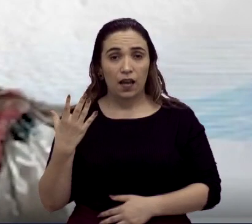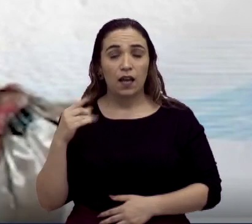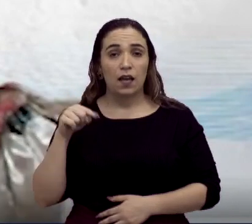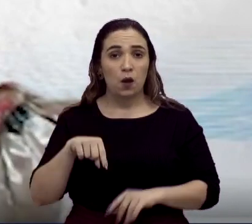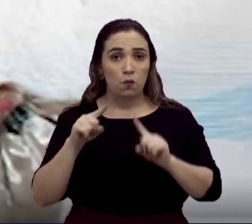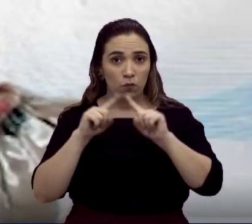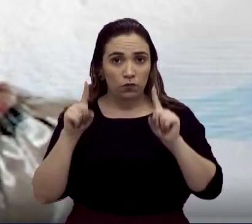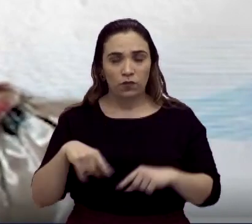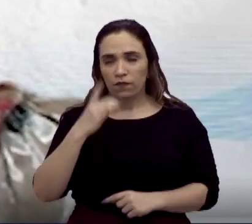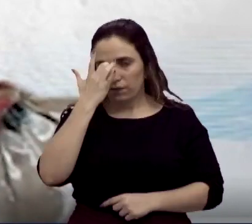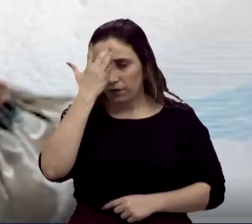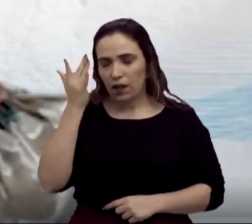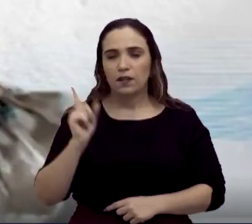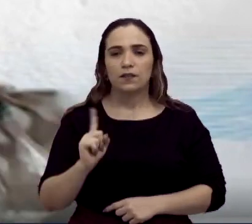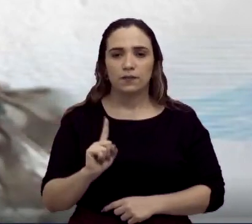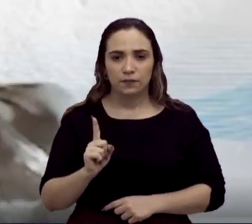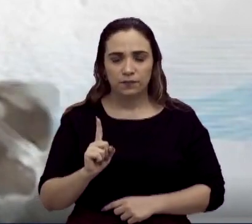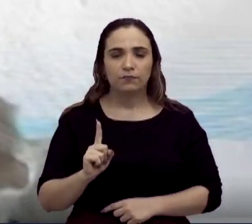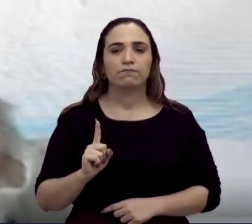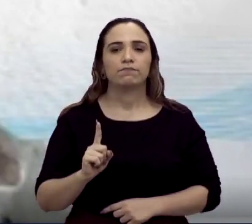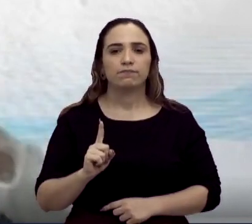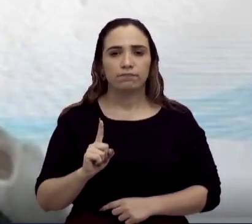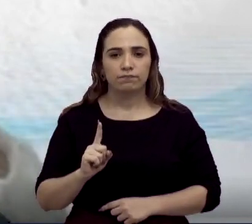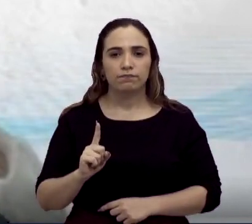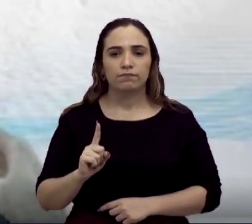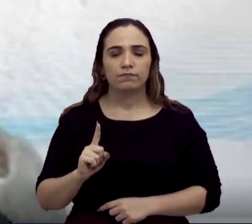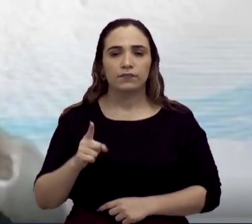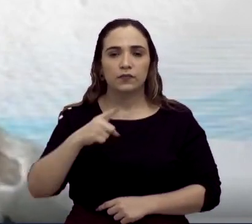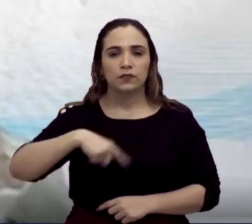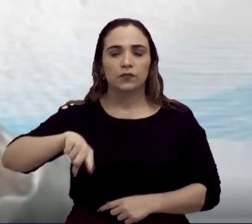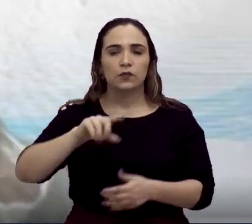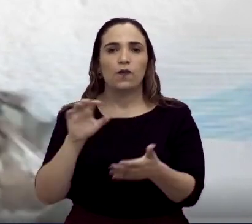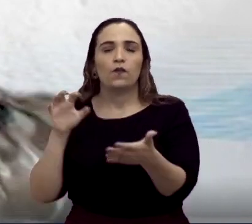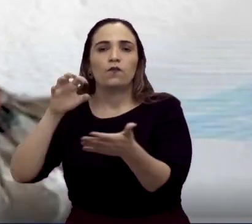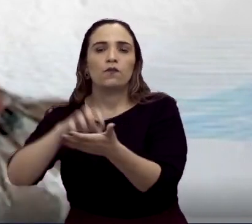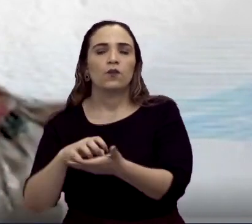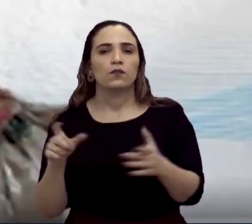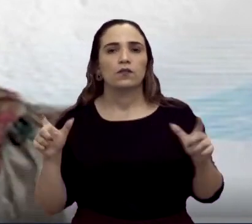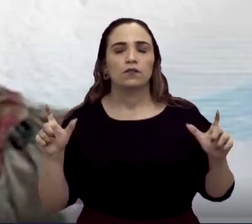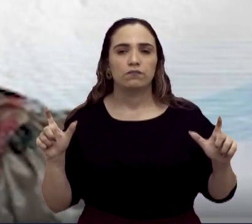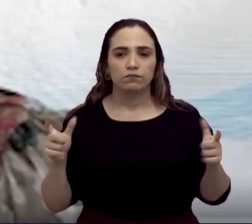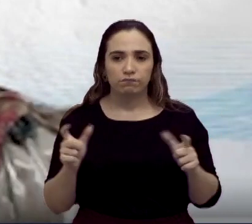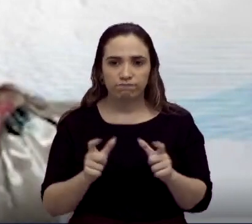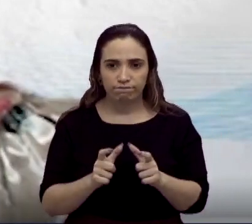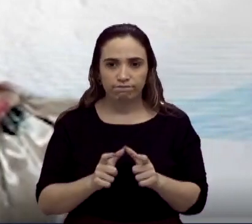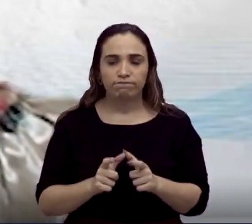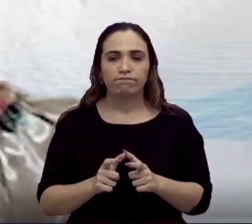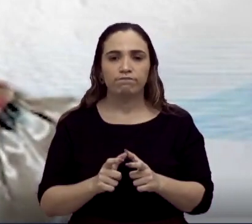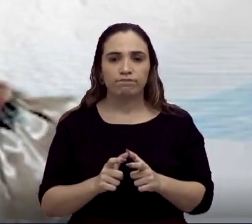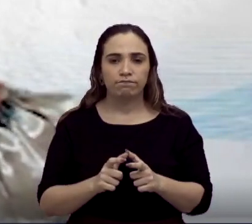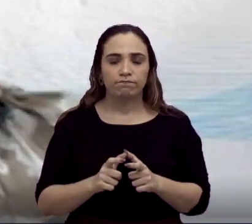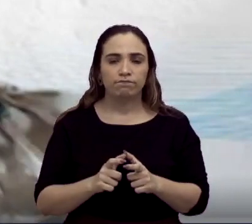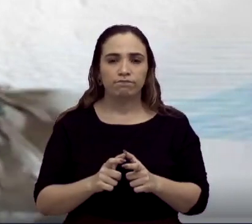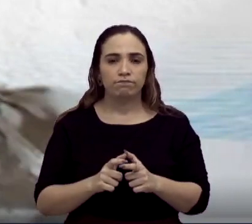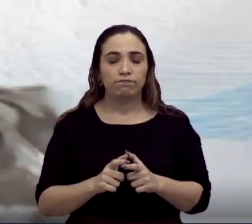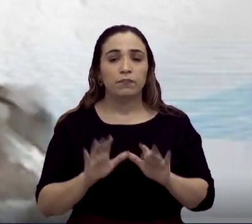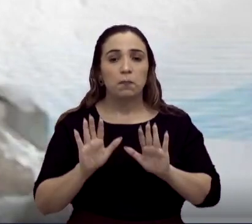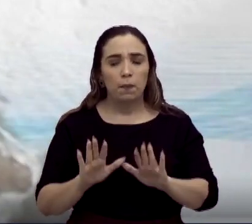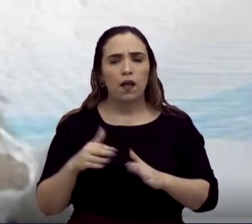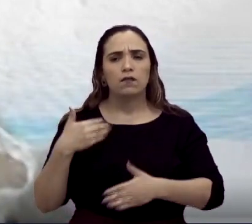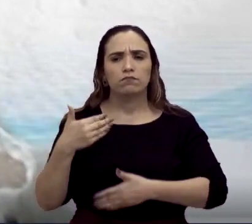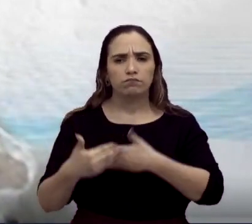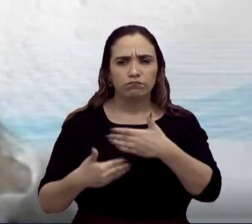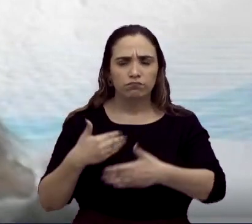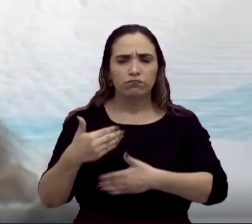né? Ainda mais quando a gente tem uma mão de obra bem reduzida, aí que ela fica mais desafiadora. Mas tendo